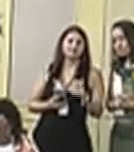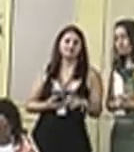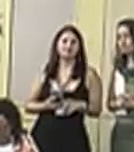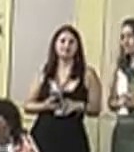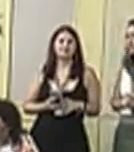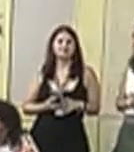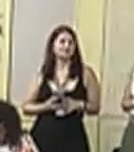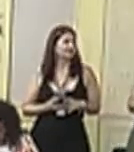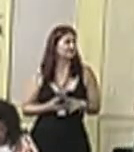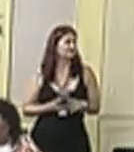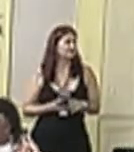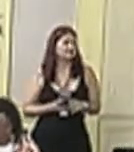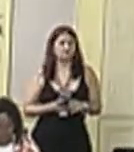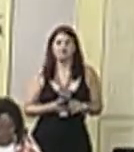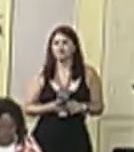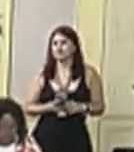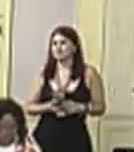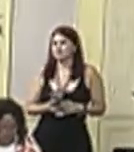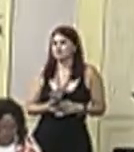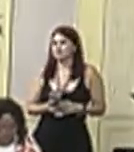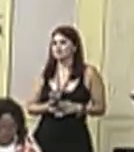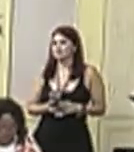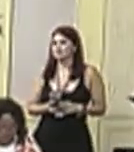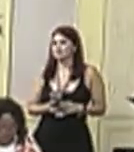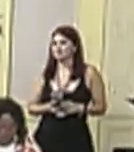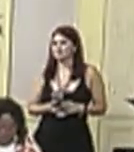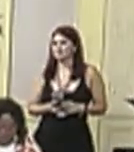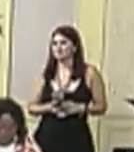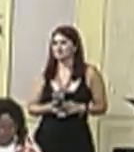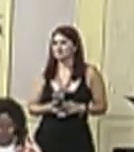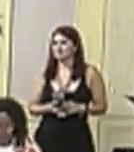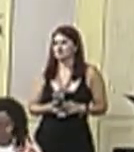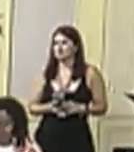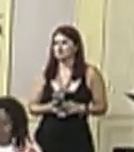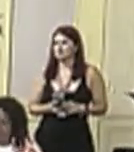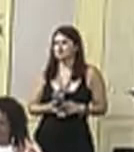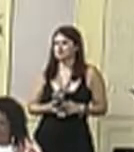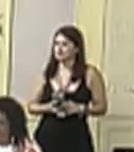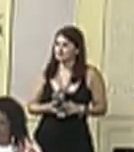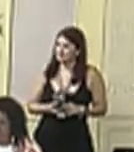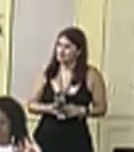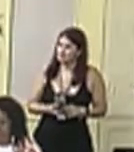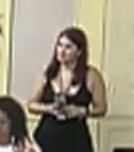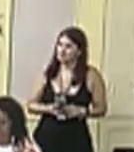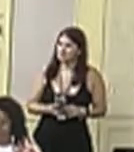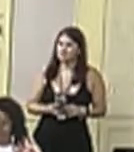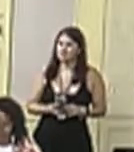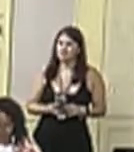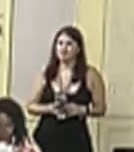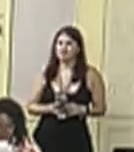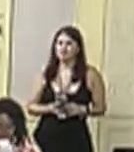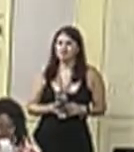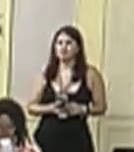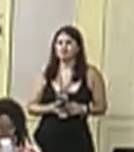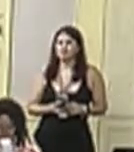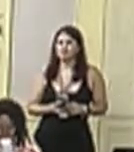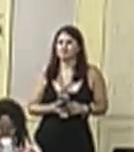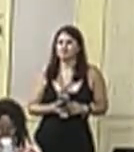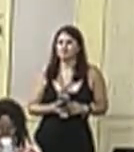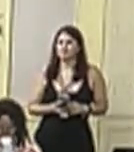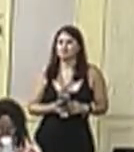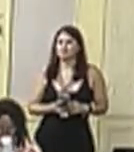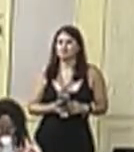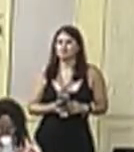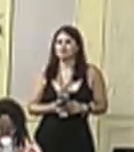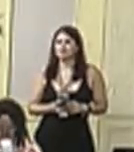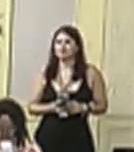Serginho, deputada subtenente Bernardo, deputado Marcos Lemos, o deputado